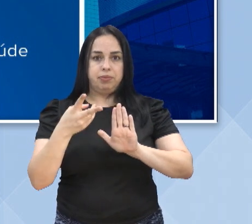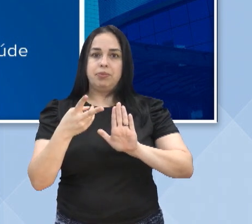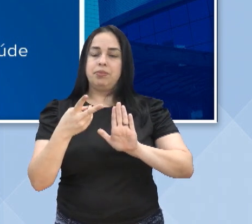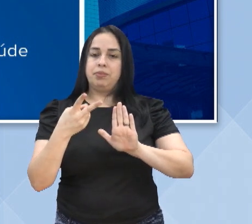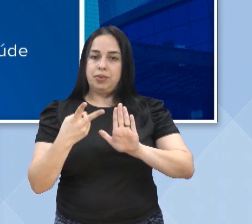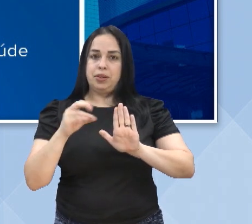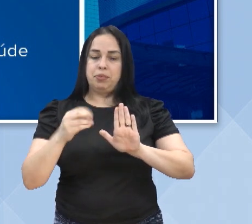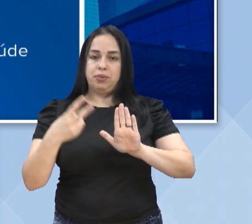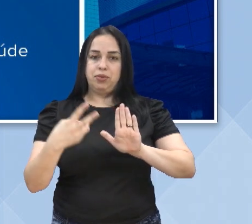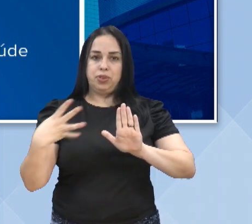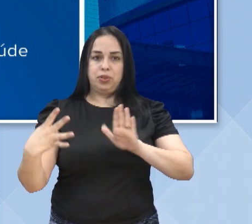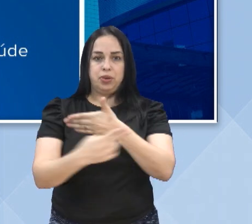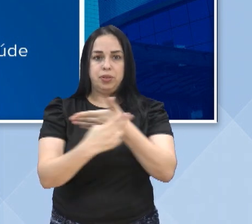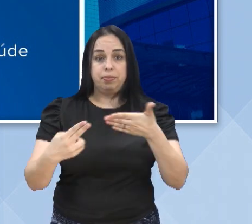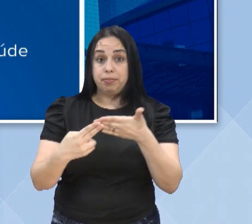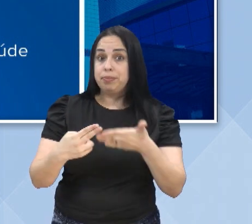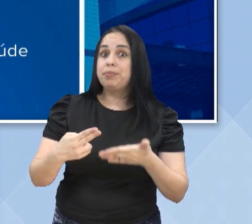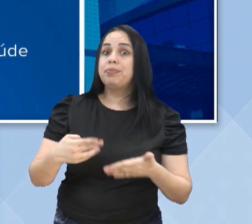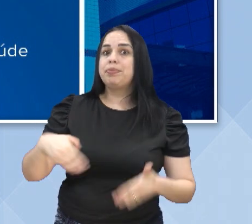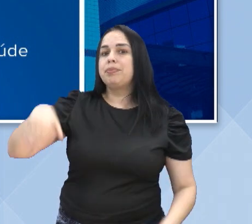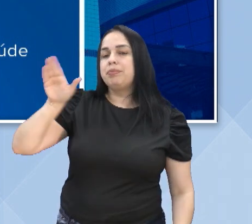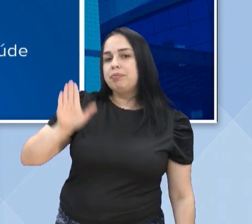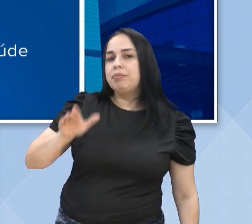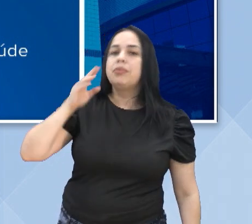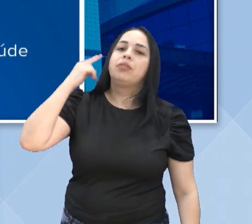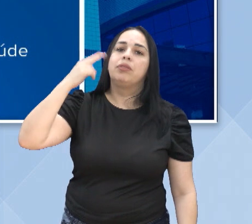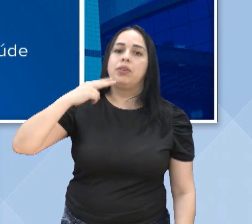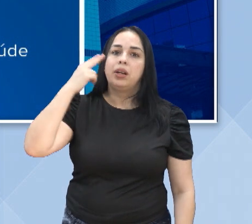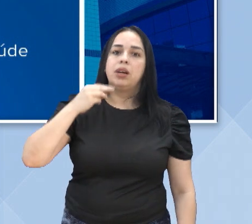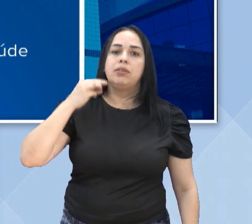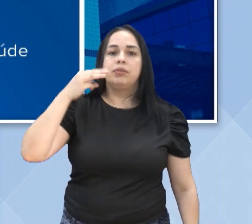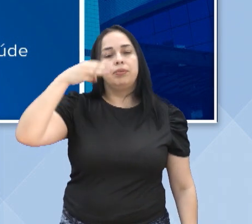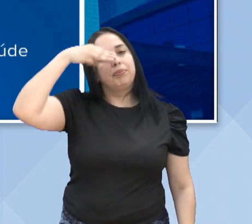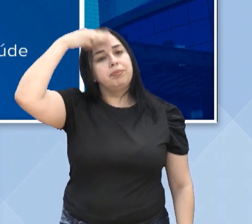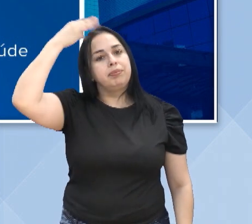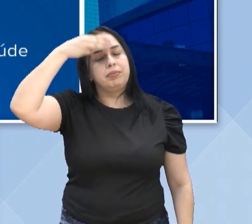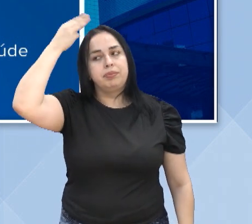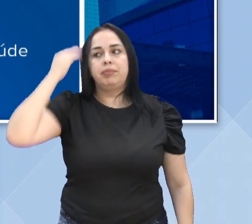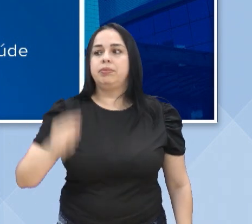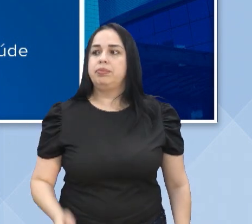415/2024. Autoria, vereador Milton Vieira Filho.